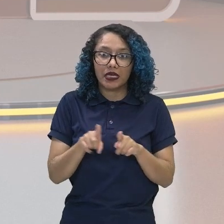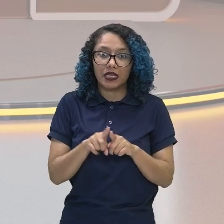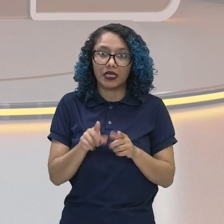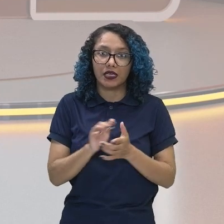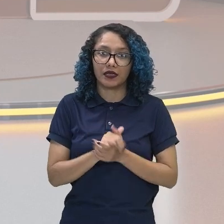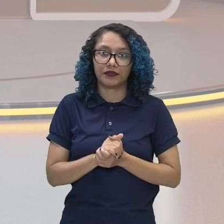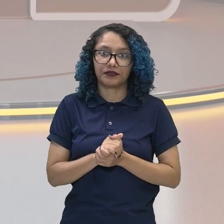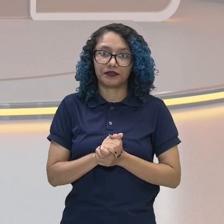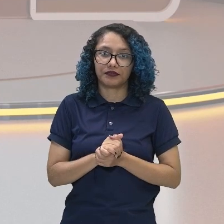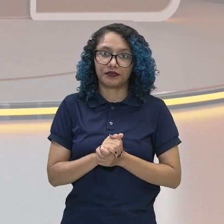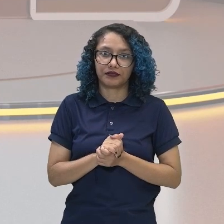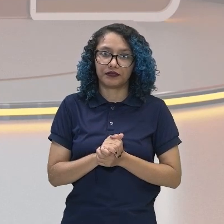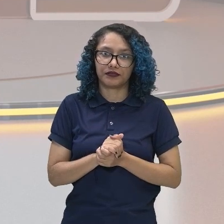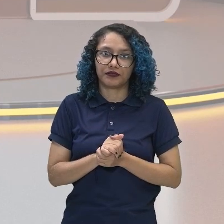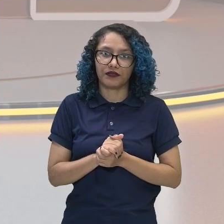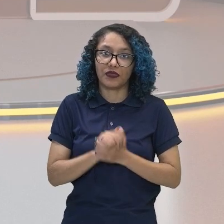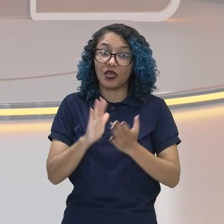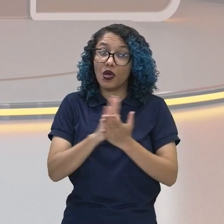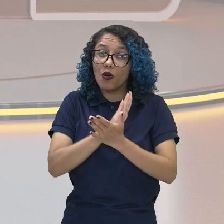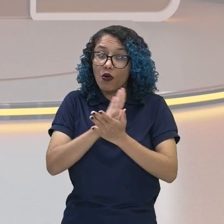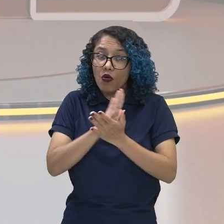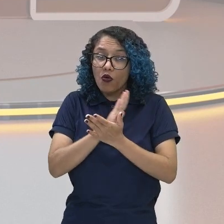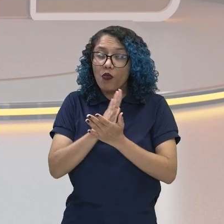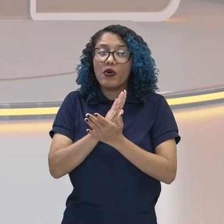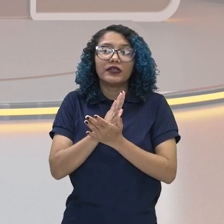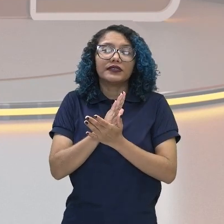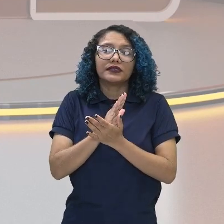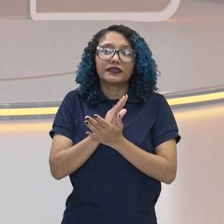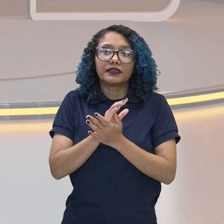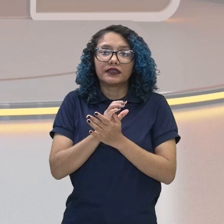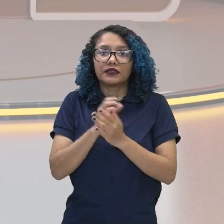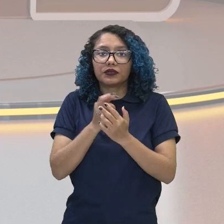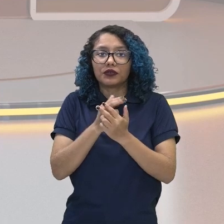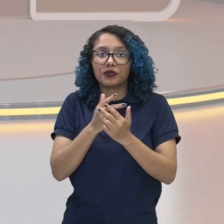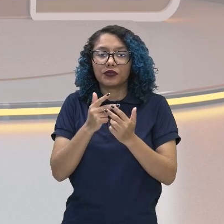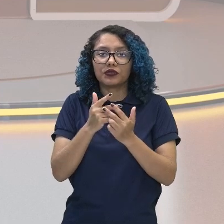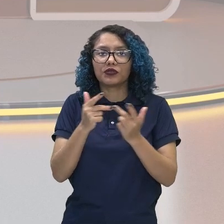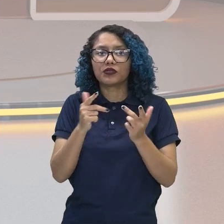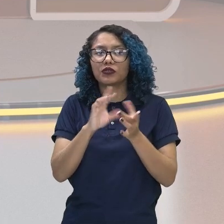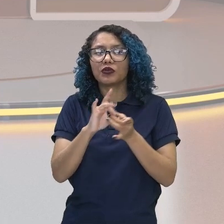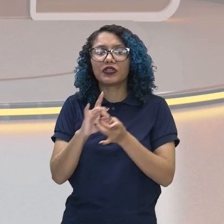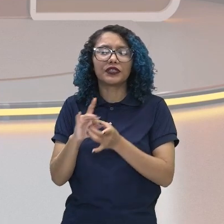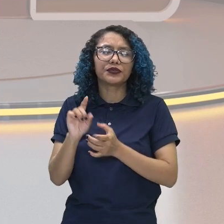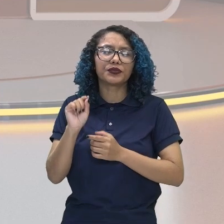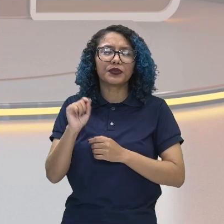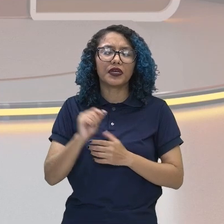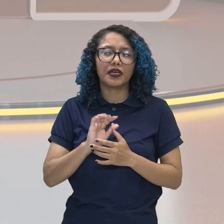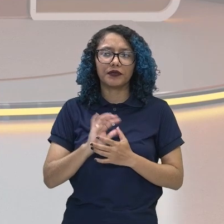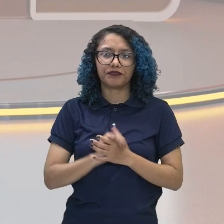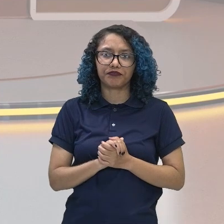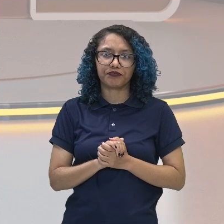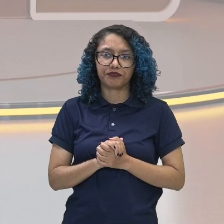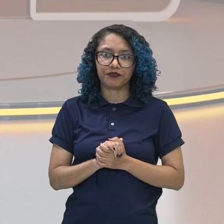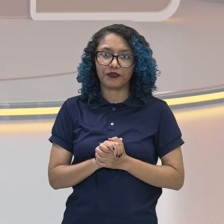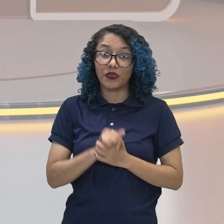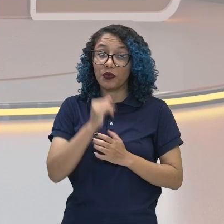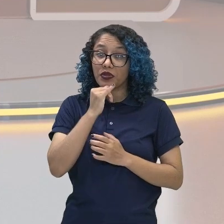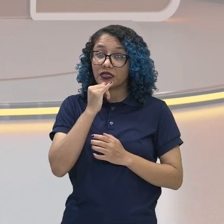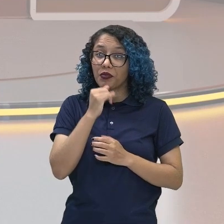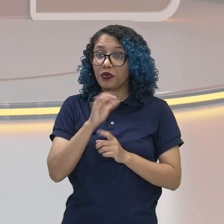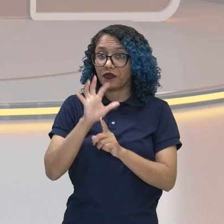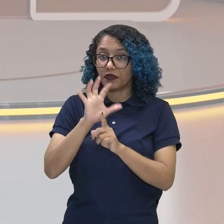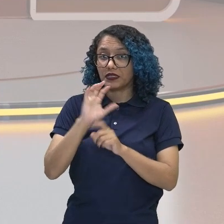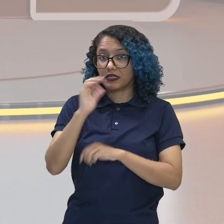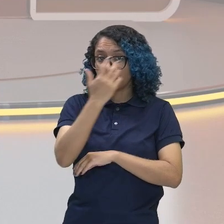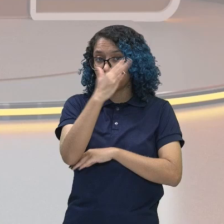são situações onde o ser humano ele acaba provocando, também temos situações em relação à parte da natureza,